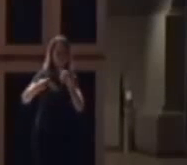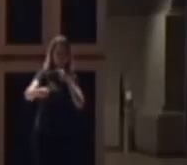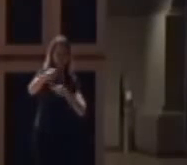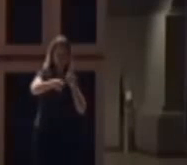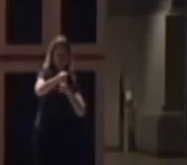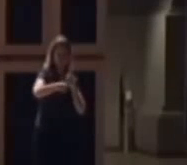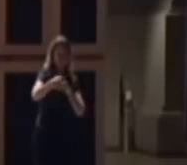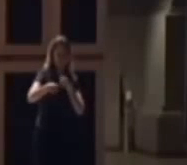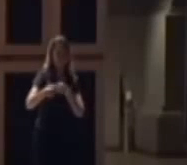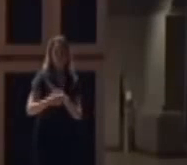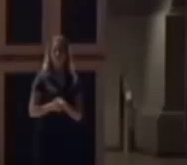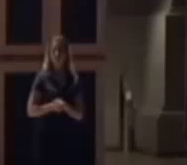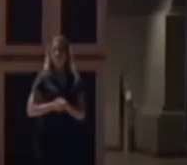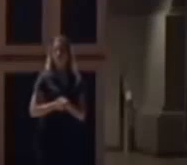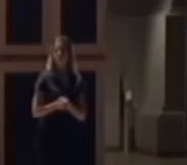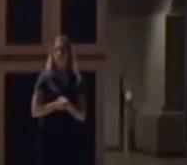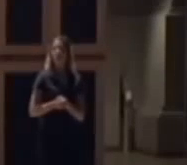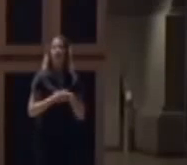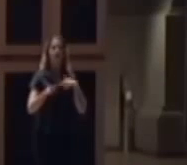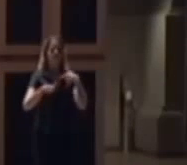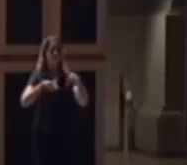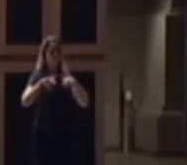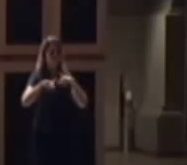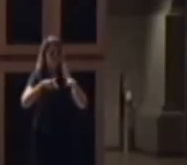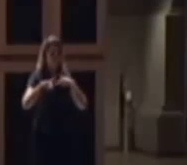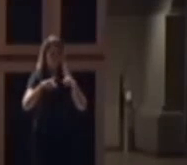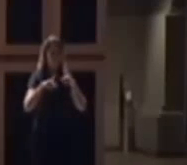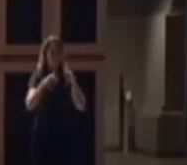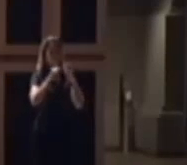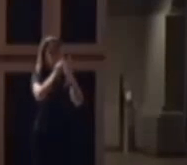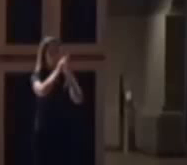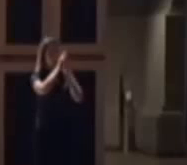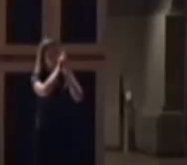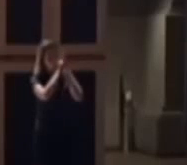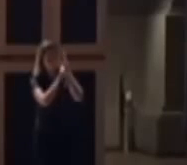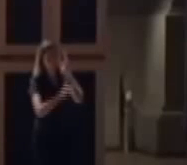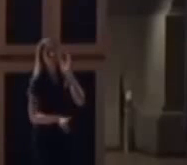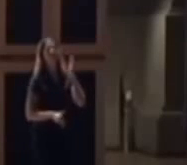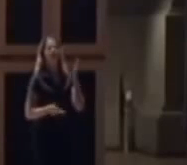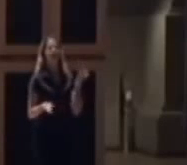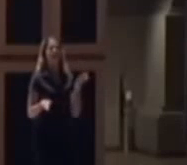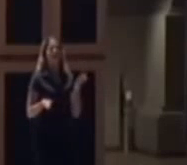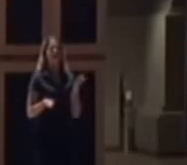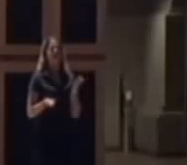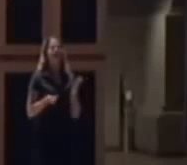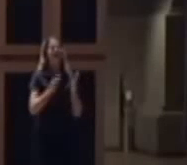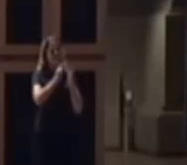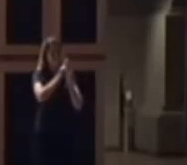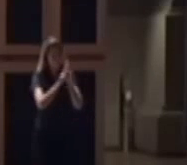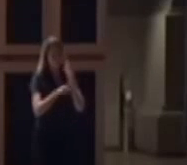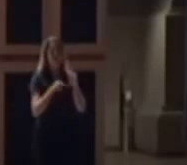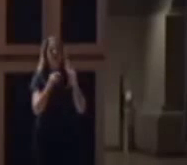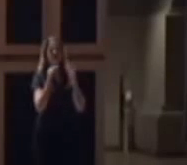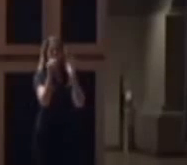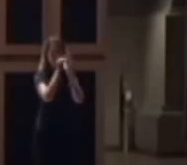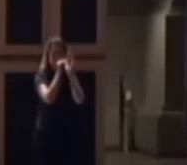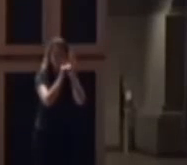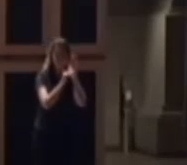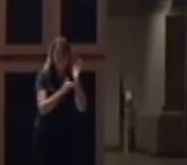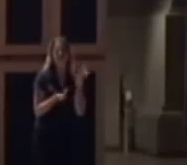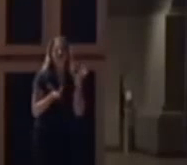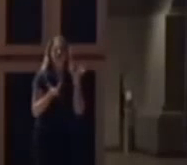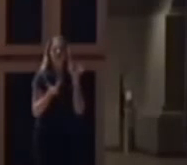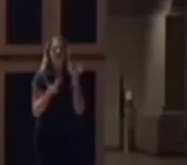parceria, evidentemente, um programa de trabalho bastante detalhado, a especificação técnica detalhada do projeto, metas